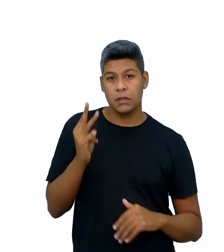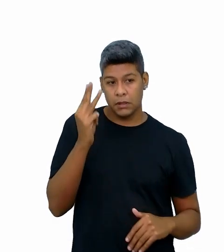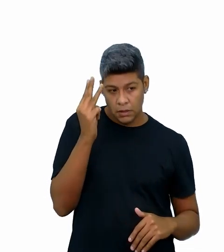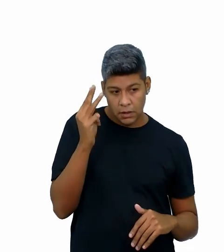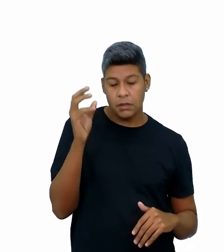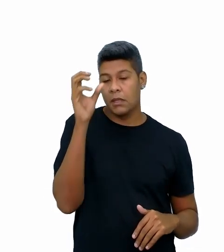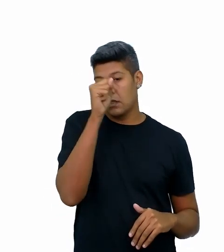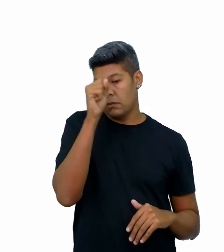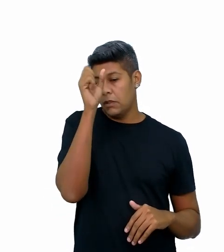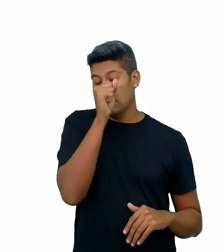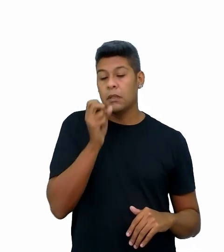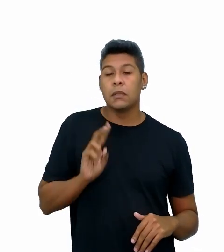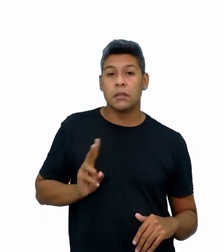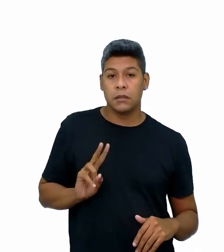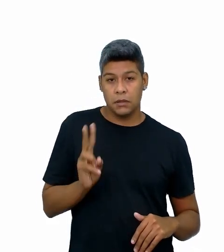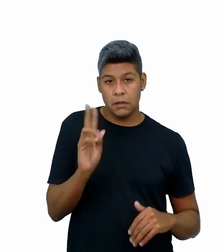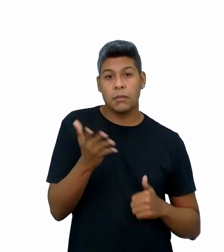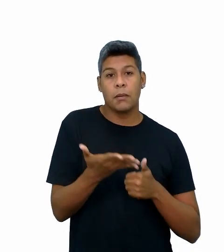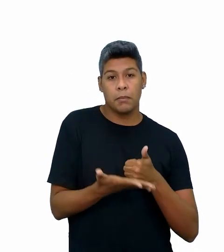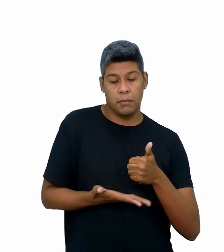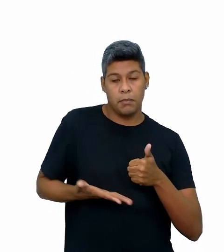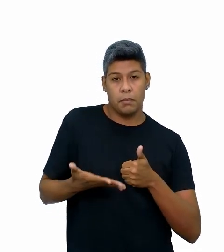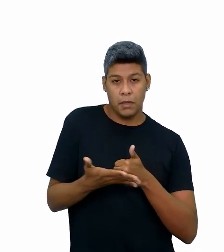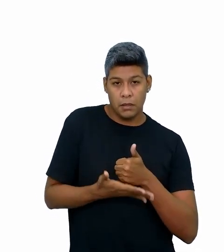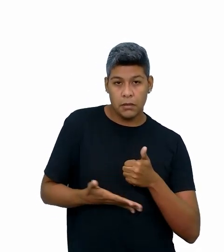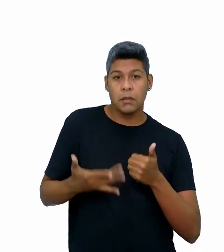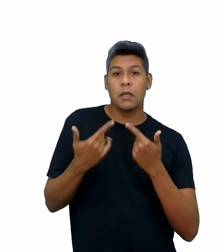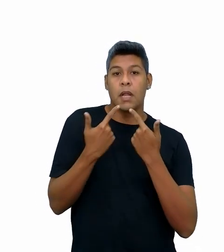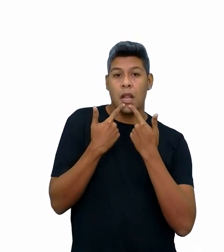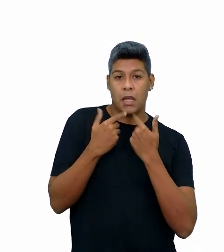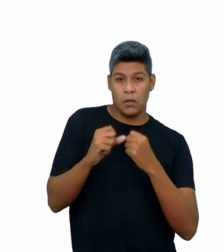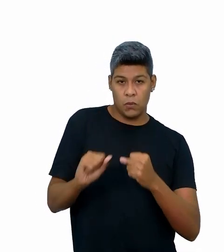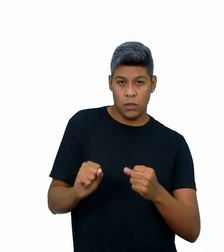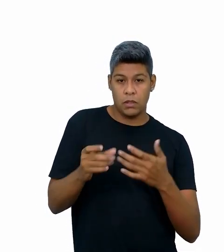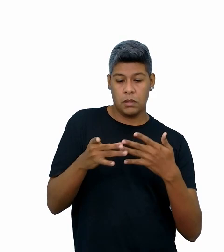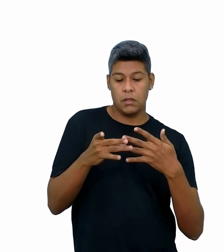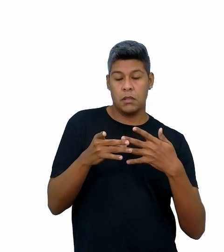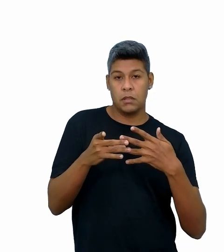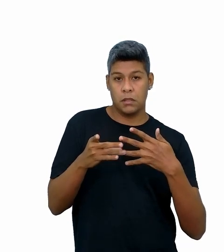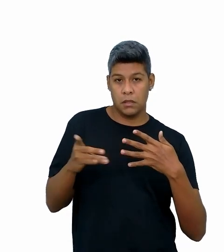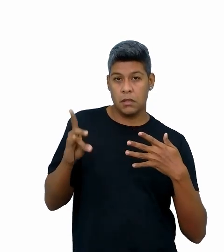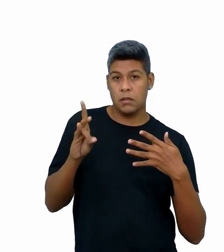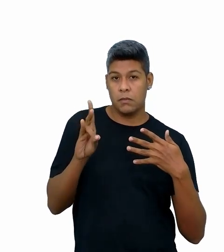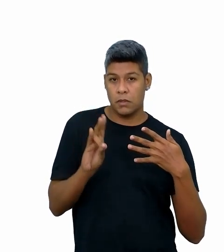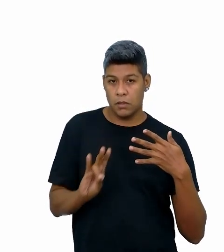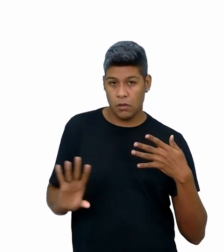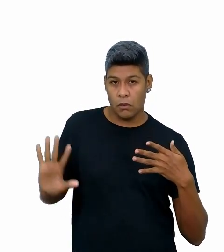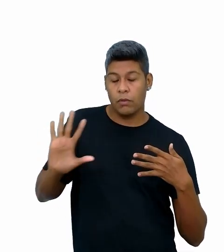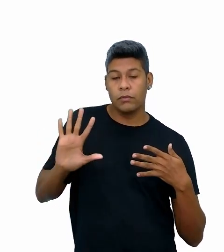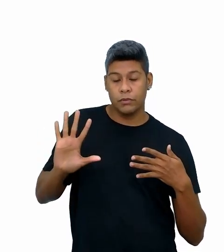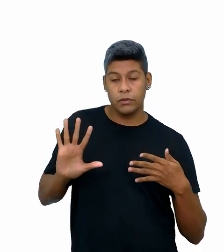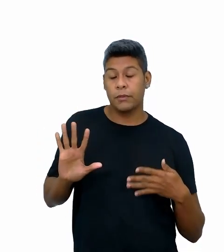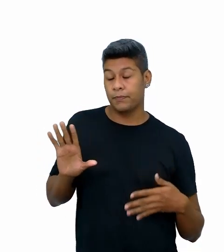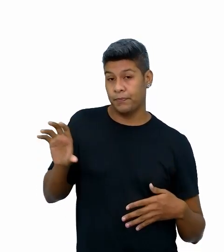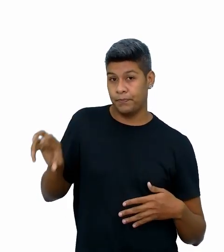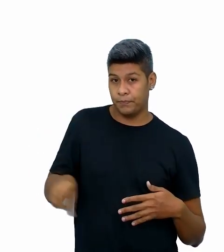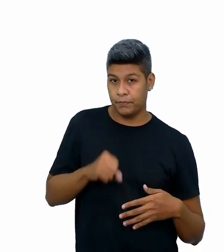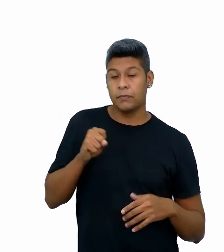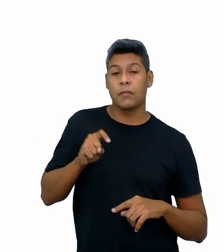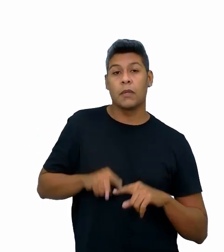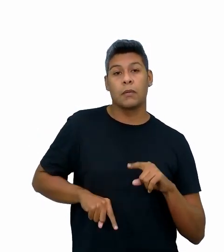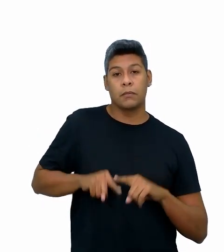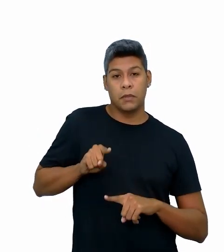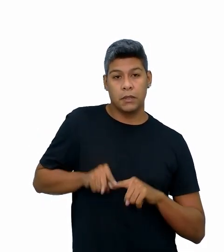Aprender Sempre, tendo como base a análise linguística e semiótica. Então, basicamente, a gente vai pegar o material Aprender Sempre,